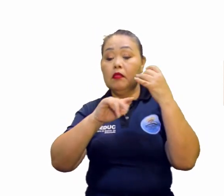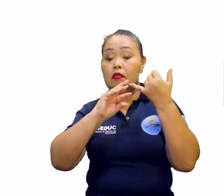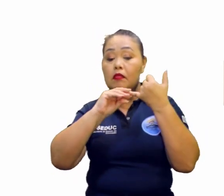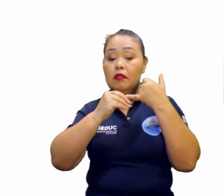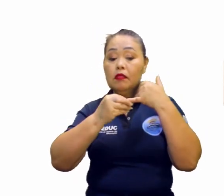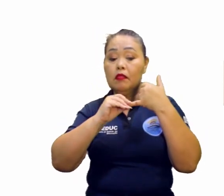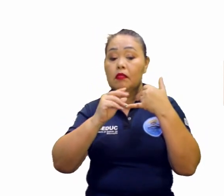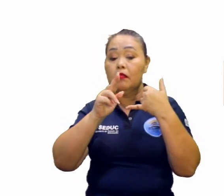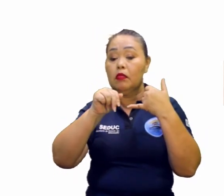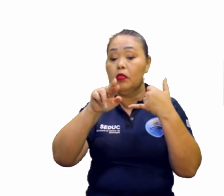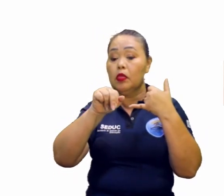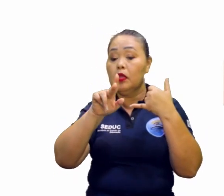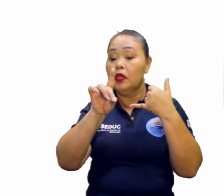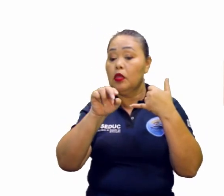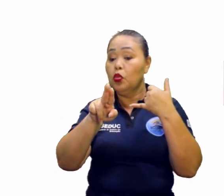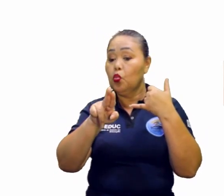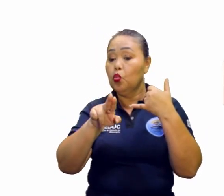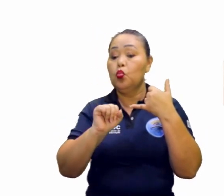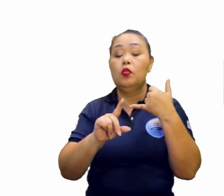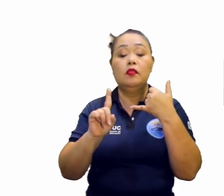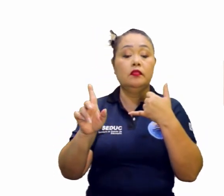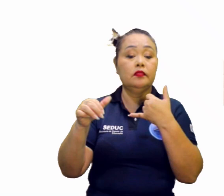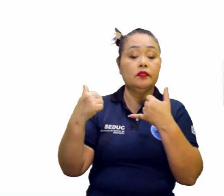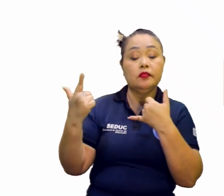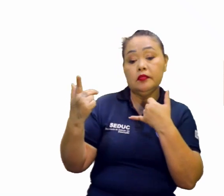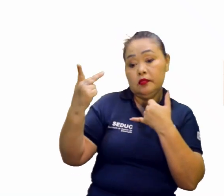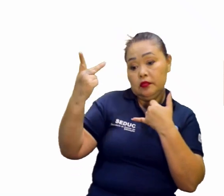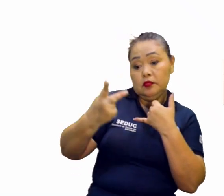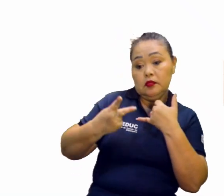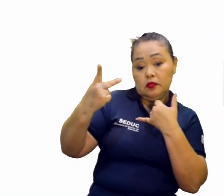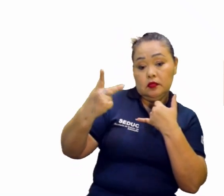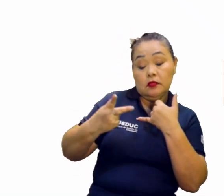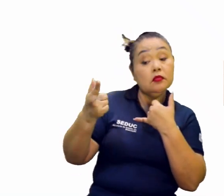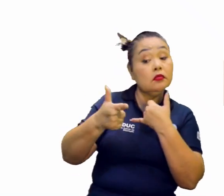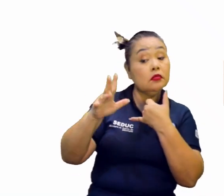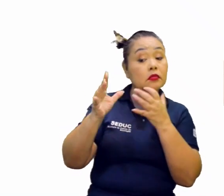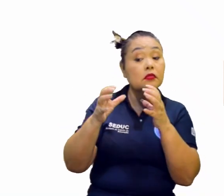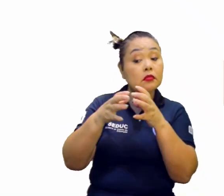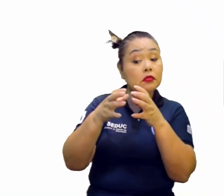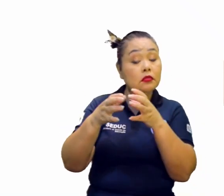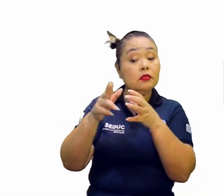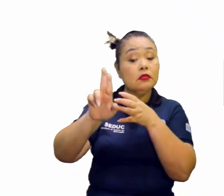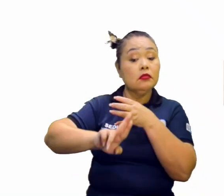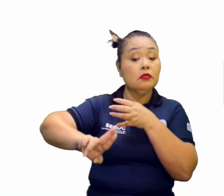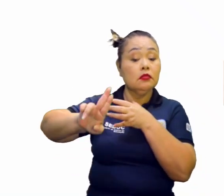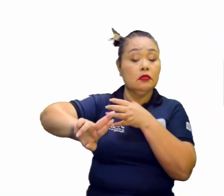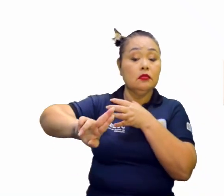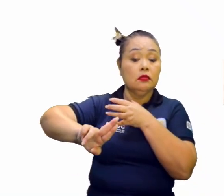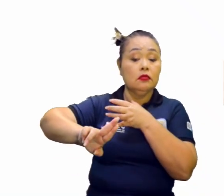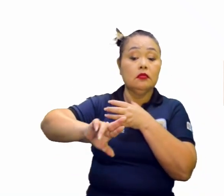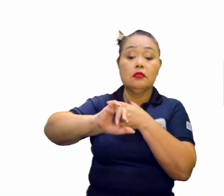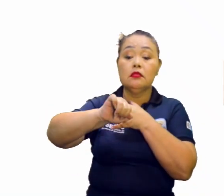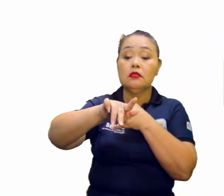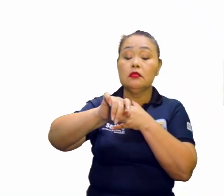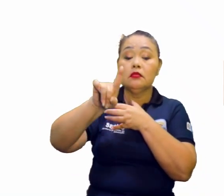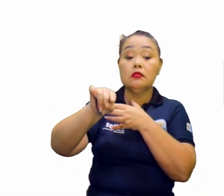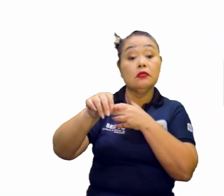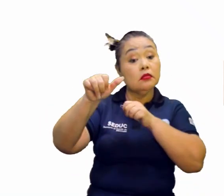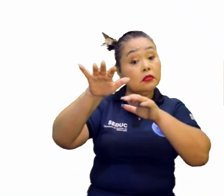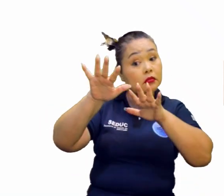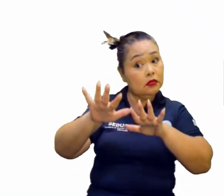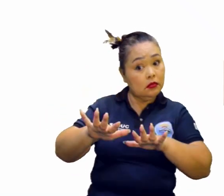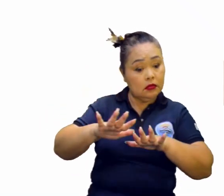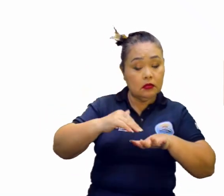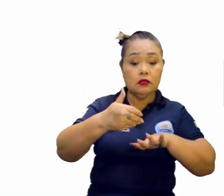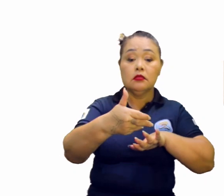Então, essas espécies, elas, assim como outras espécies, são utilizadas aí. Elas são colocadas no ambiente,